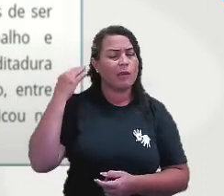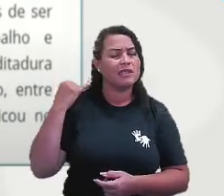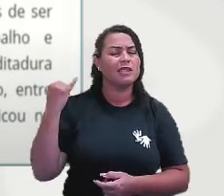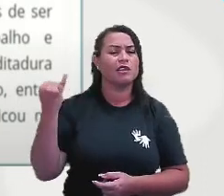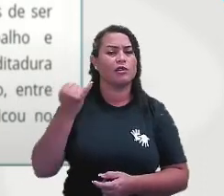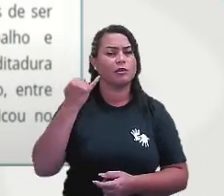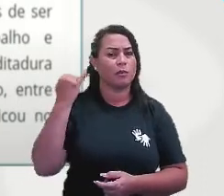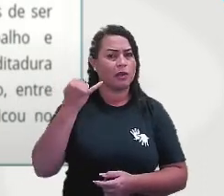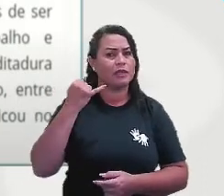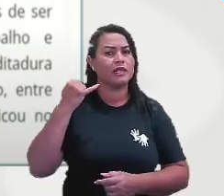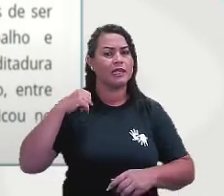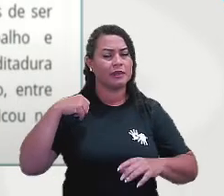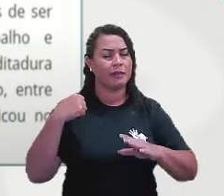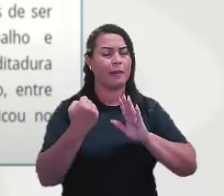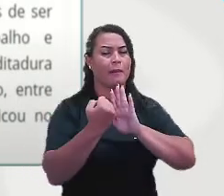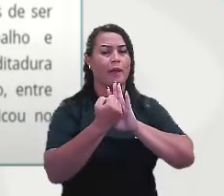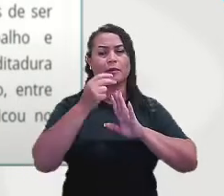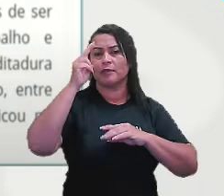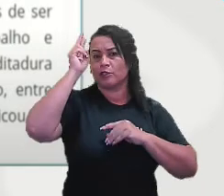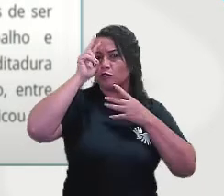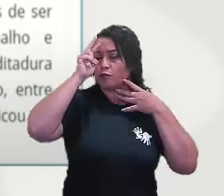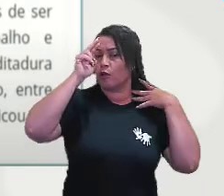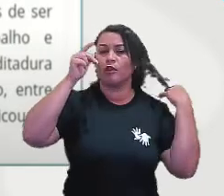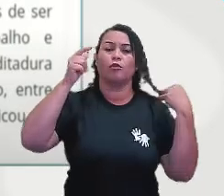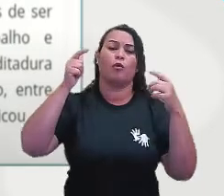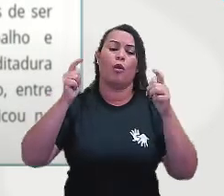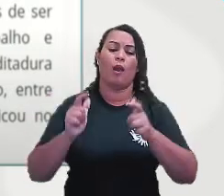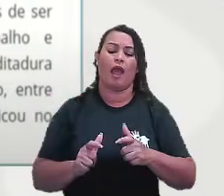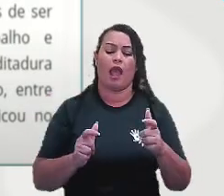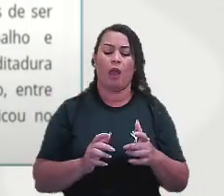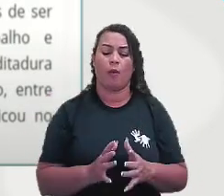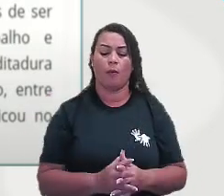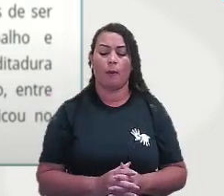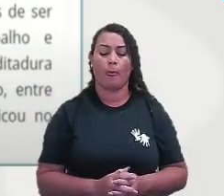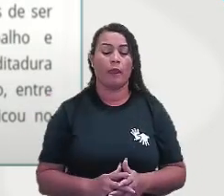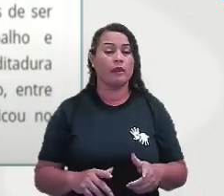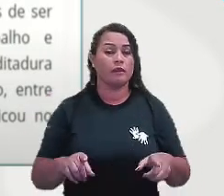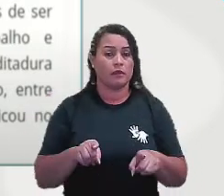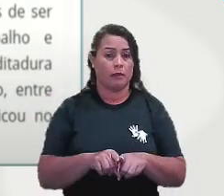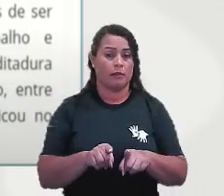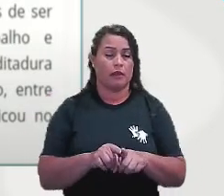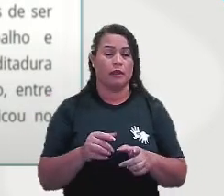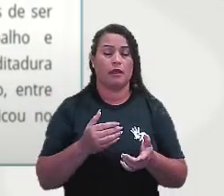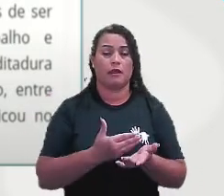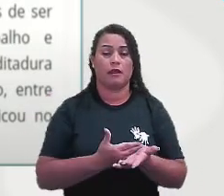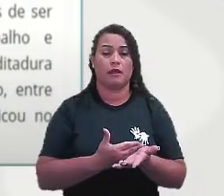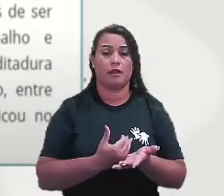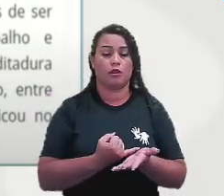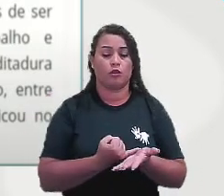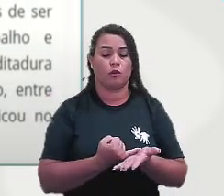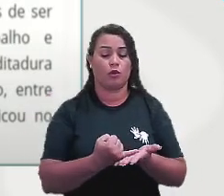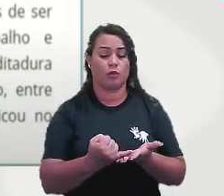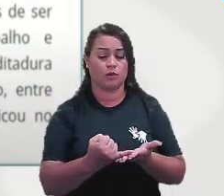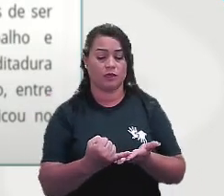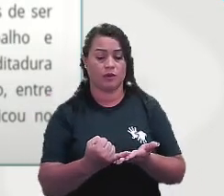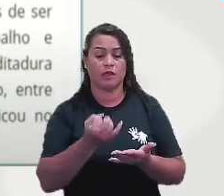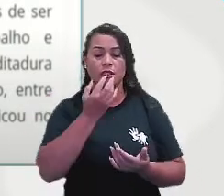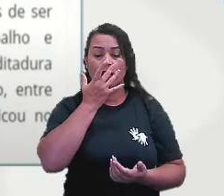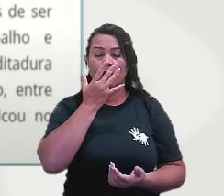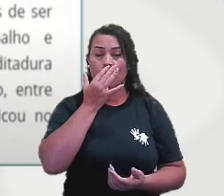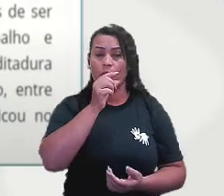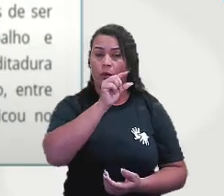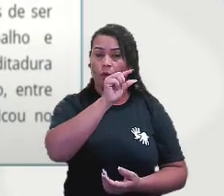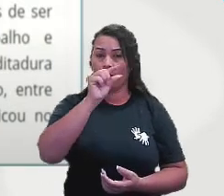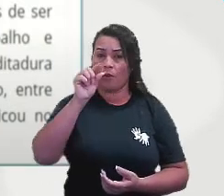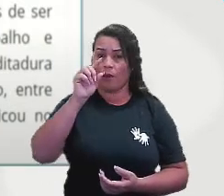importantes, né, para a história do local. E é nessa introdução, essa partezinha aqui de amarelo em destaque, que a gente